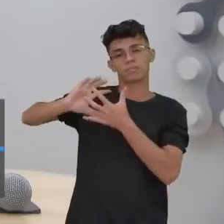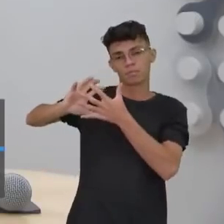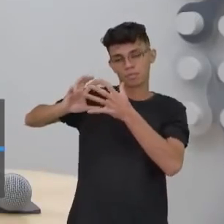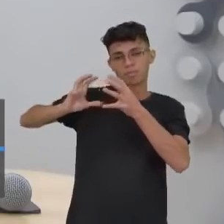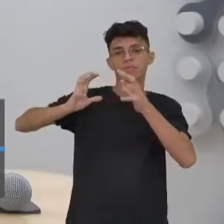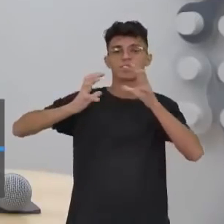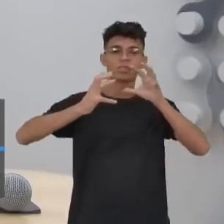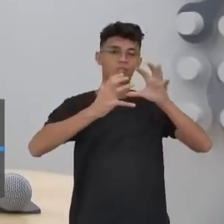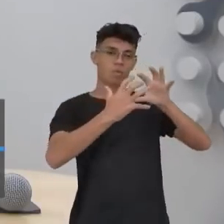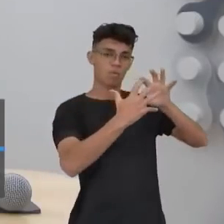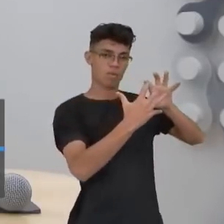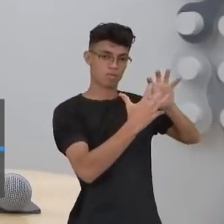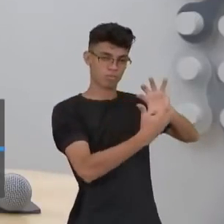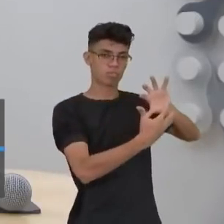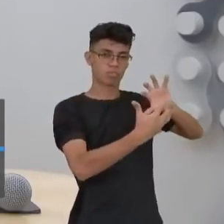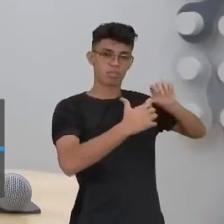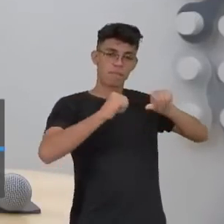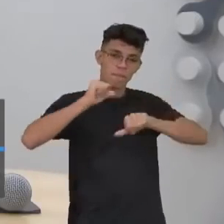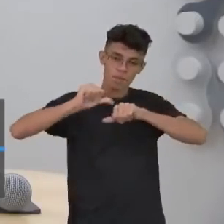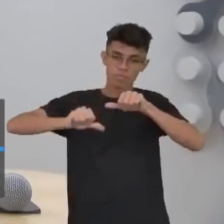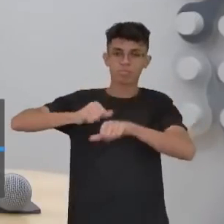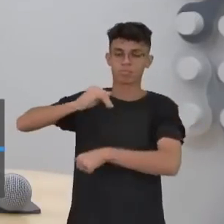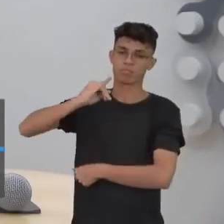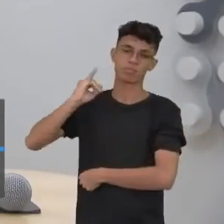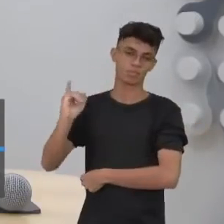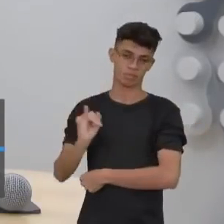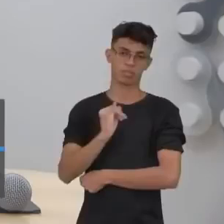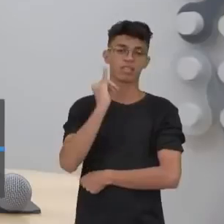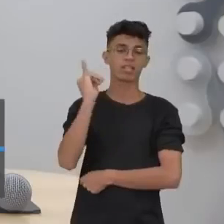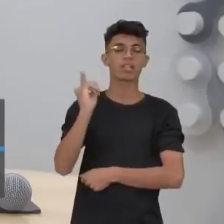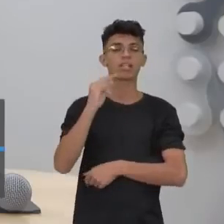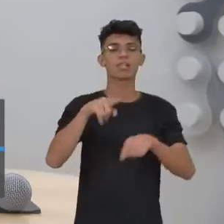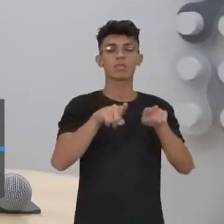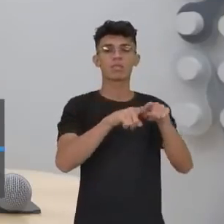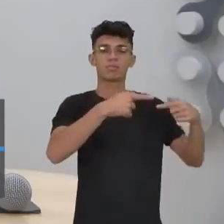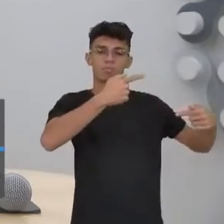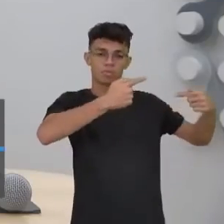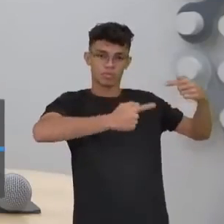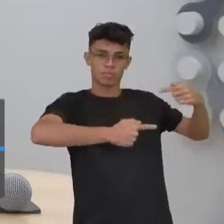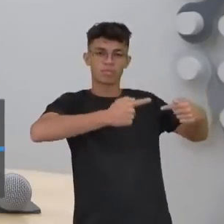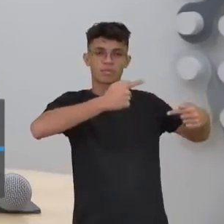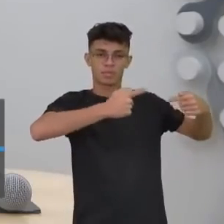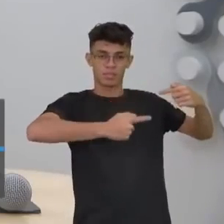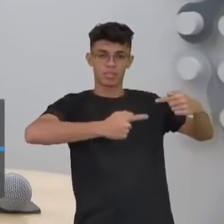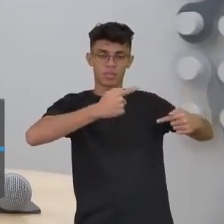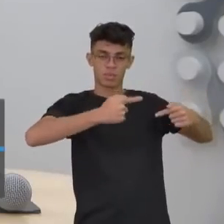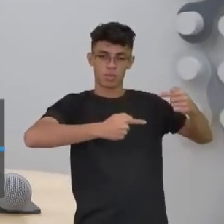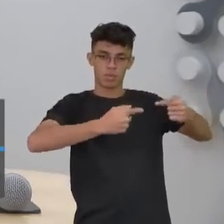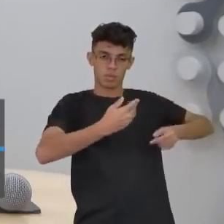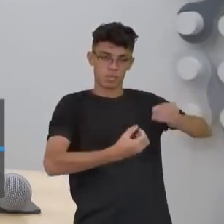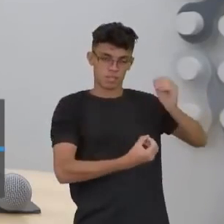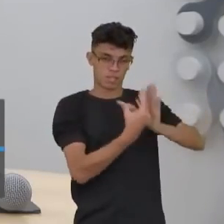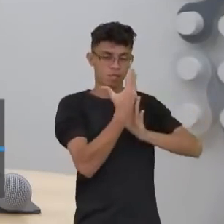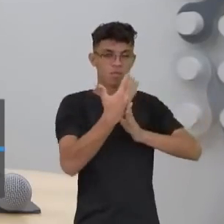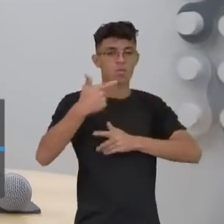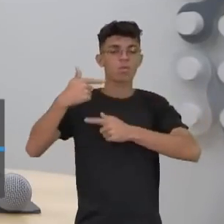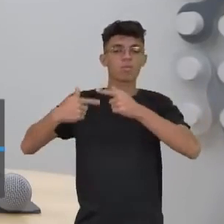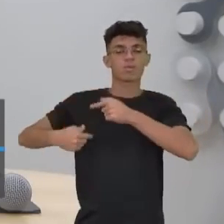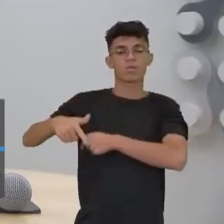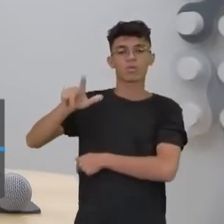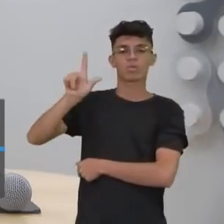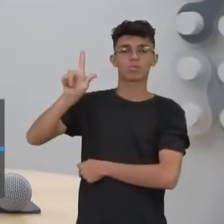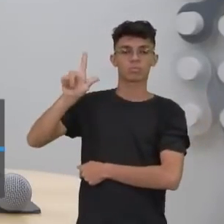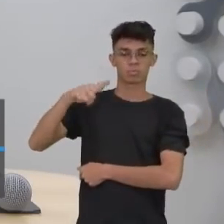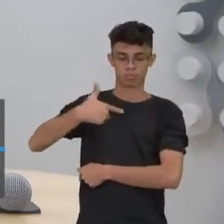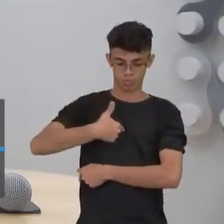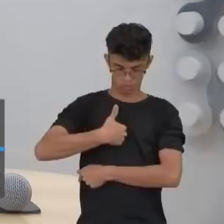grande, significativa, fora aí também as questões econômicas que foram implementadas aí pelo governo Vargas, nesse